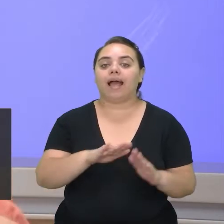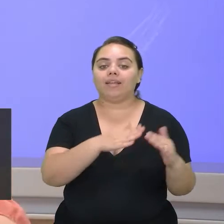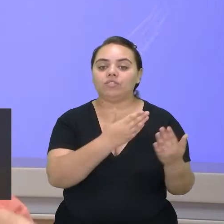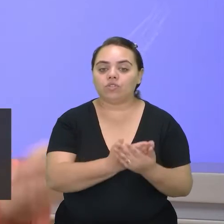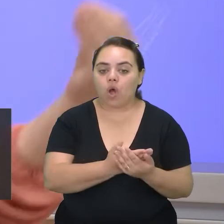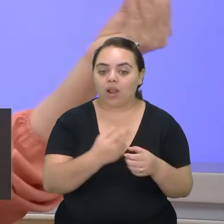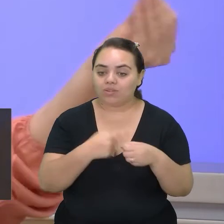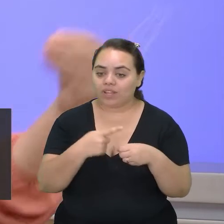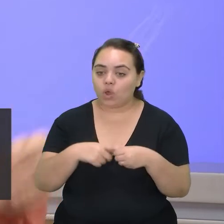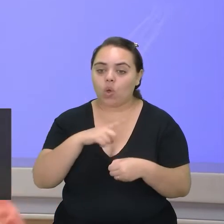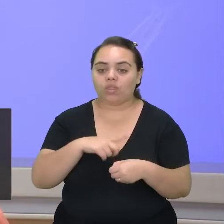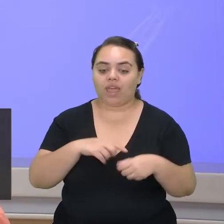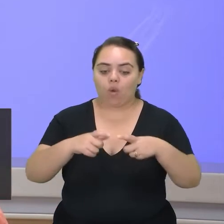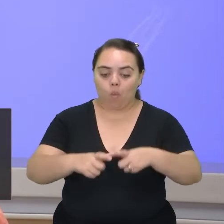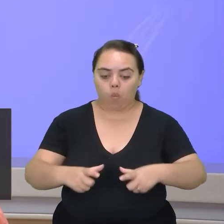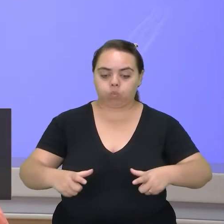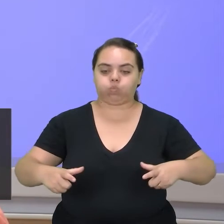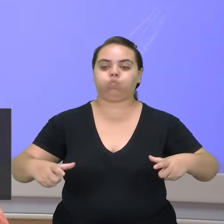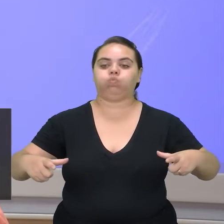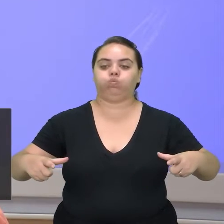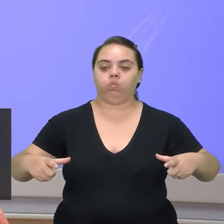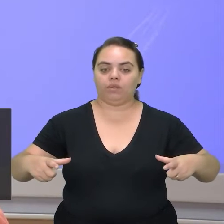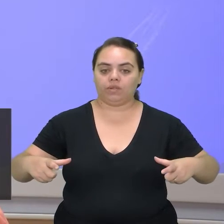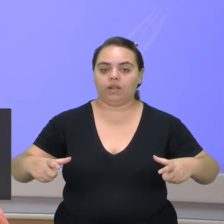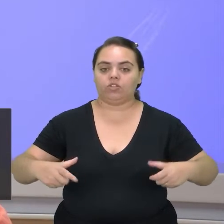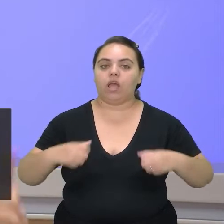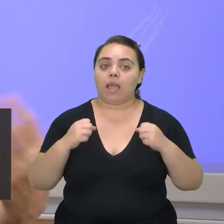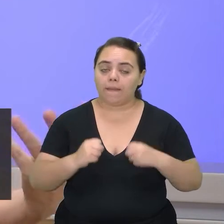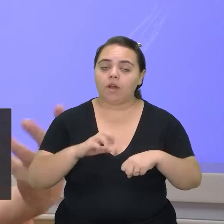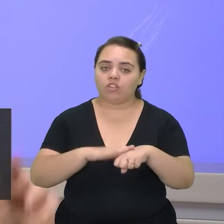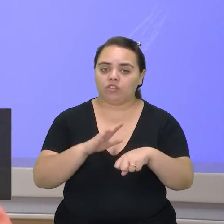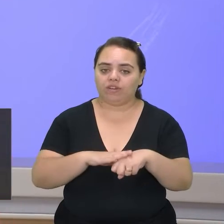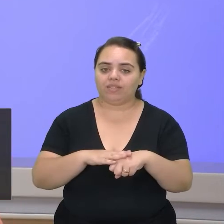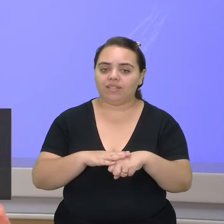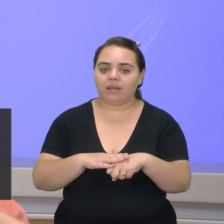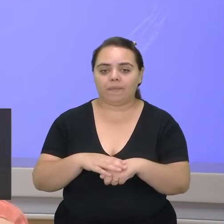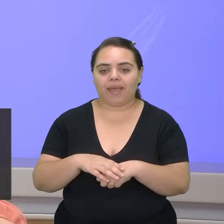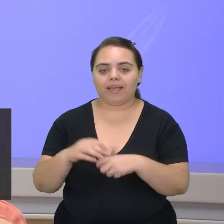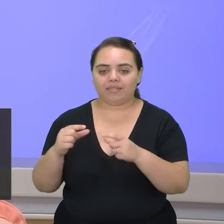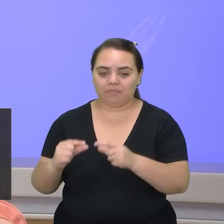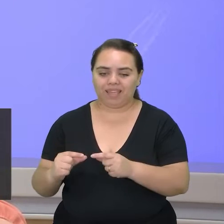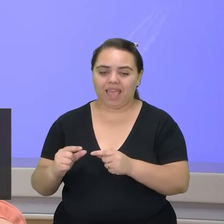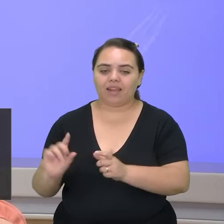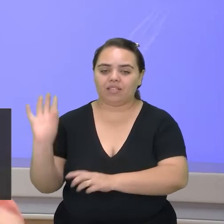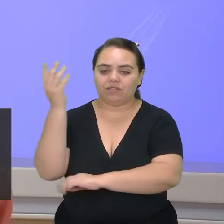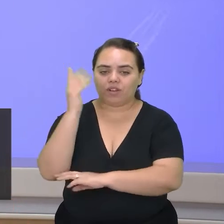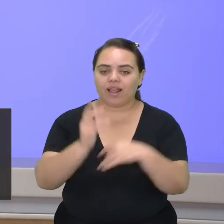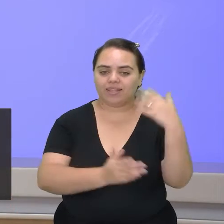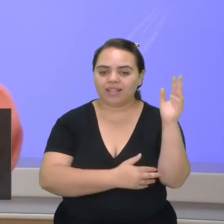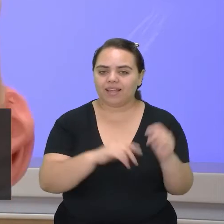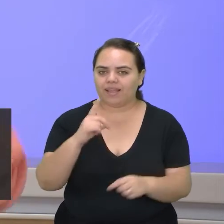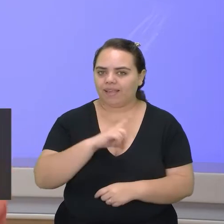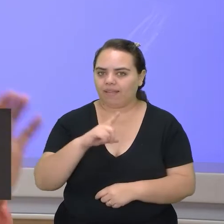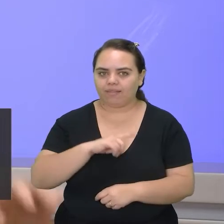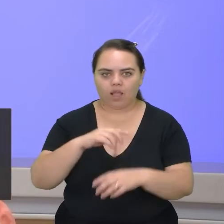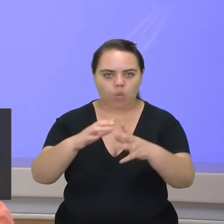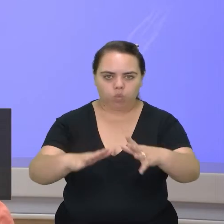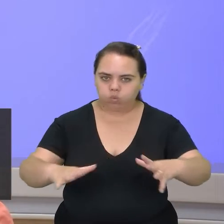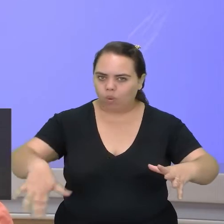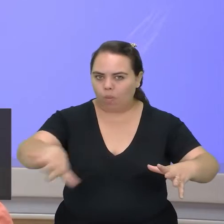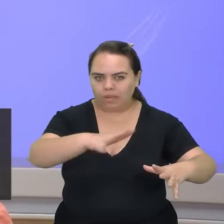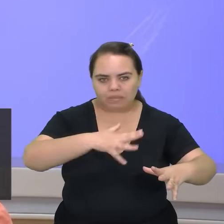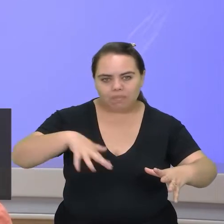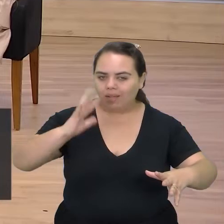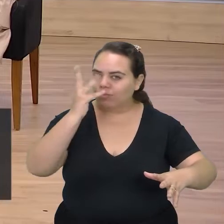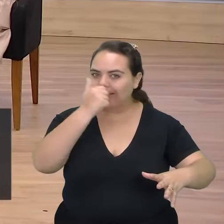espaços grandes que podem ser feitas essas mini florestas. Eu conheço algumas que têm um espaço assim que Sim. ficaria